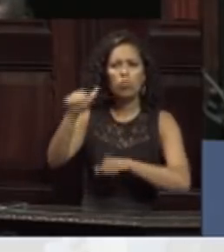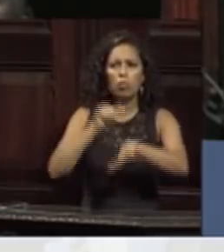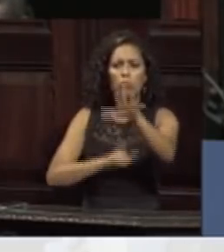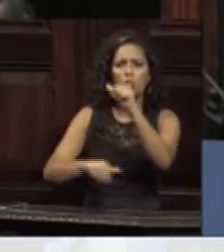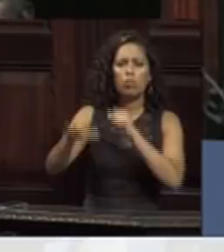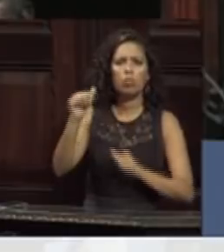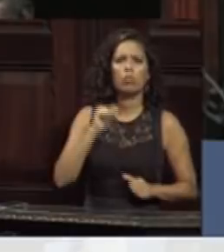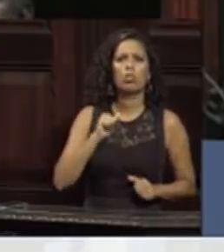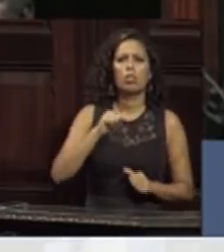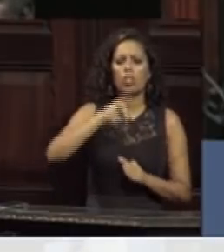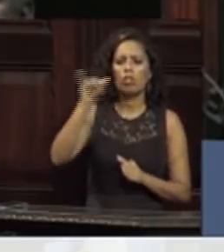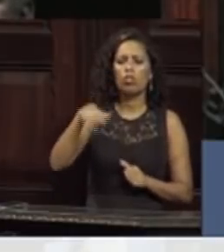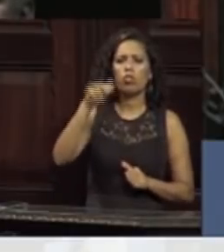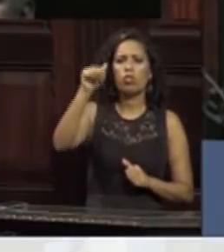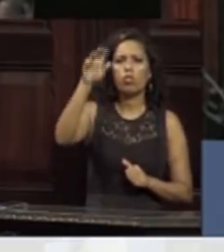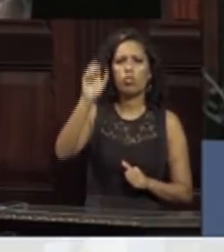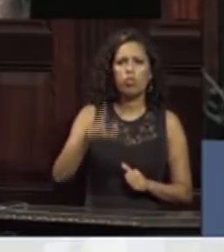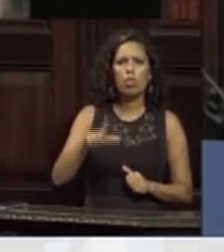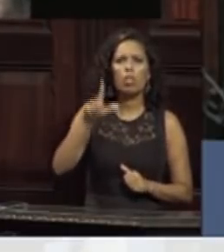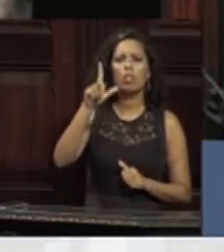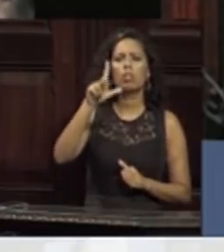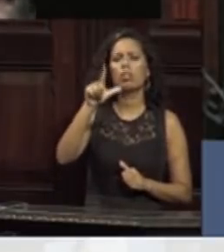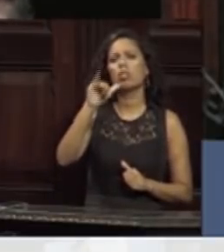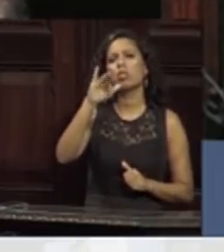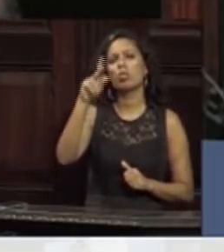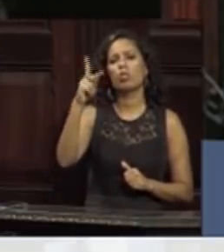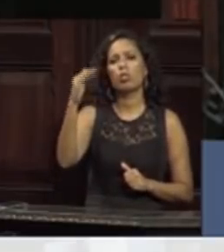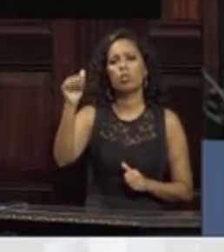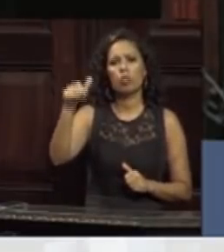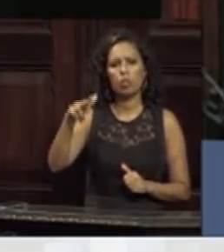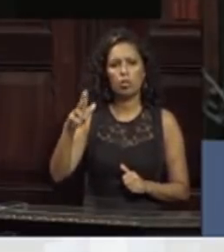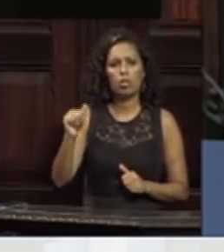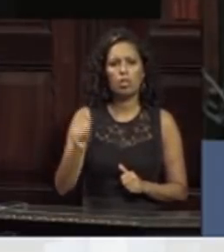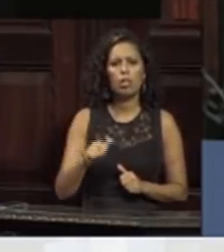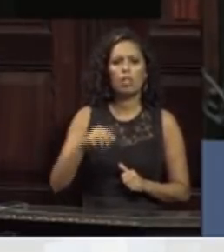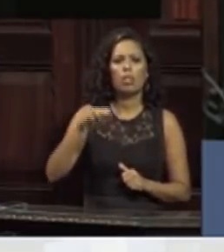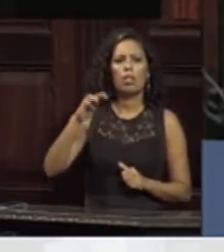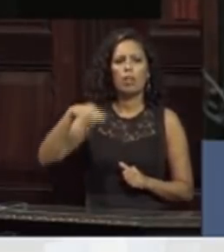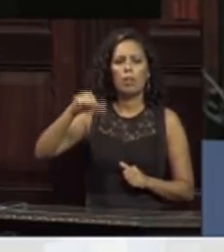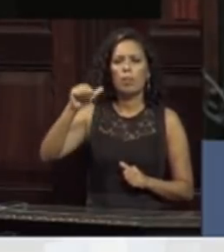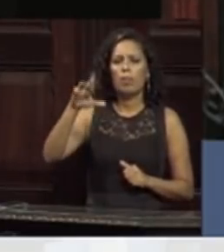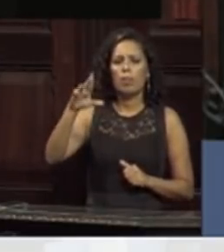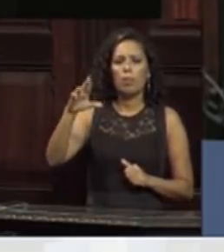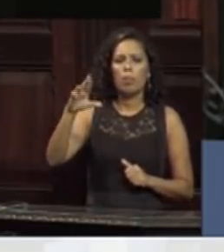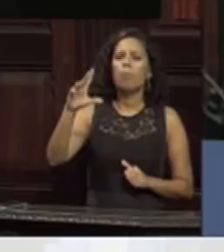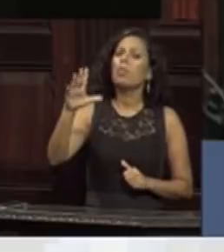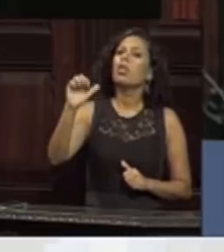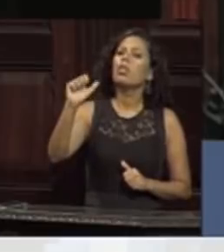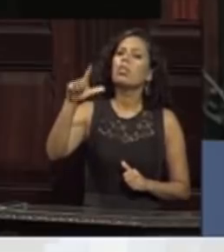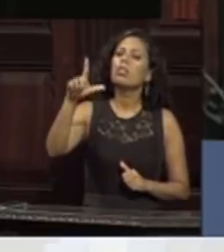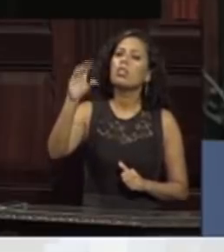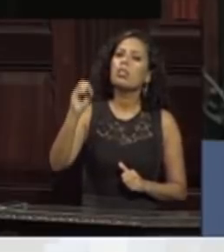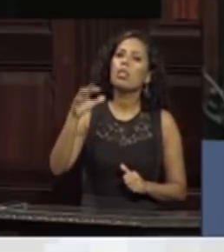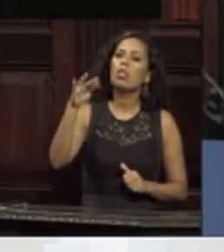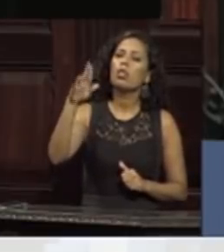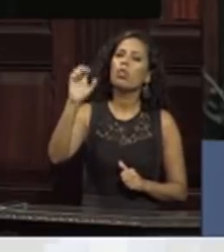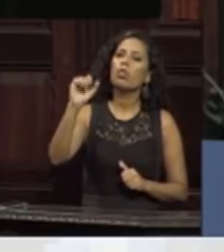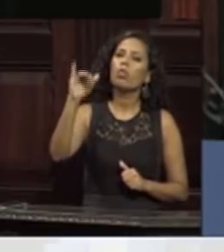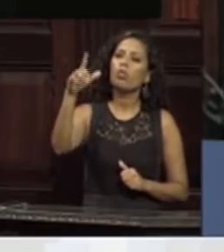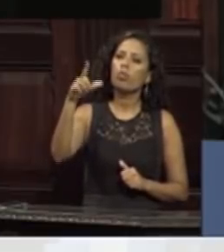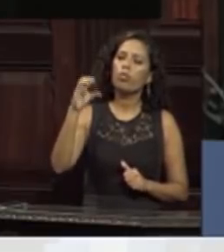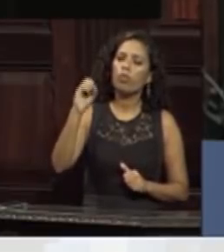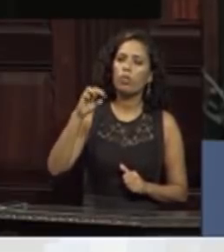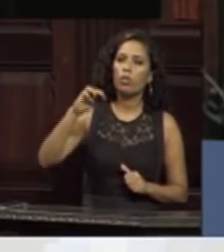Iranildo Campos, Jânio Mendes, Lucinha, Marcelo Freixo, Marcelo Simão, Márcia Giovanni, Marcos Abraão, Marcos Miller, Marcos Vinícius,